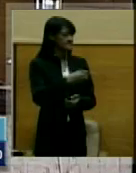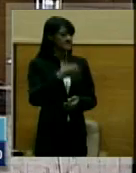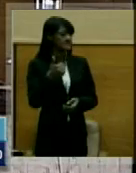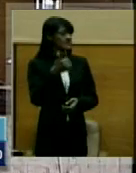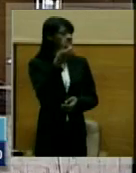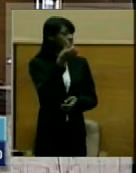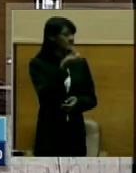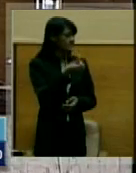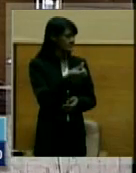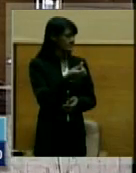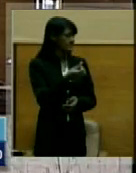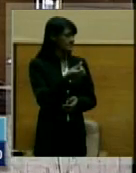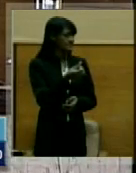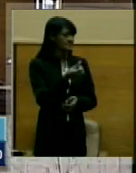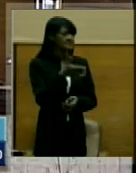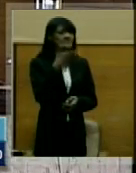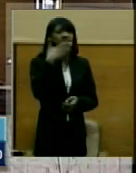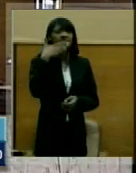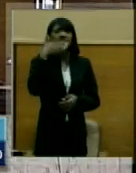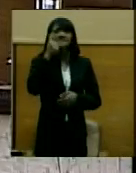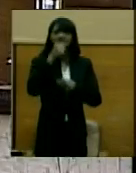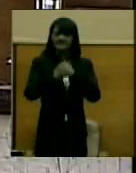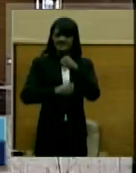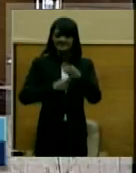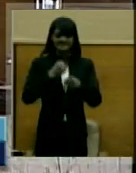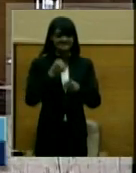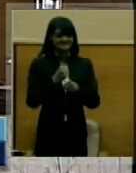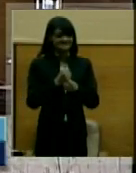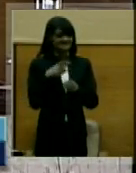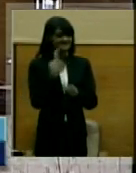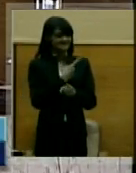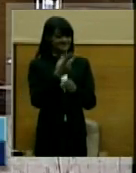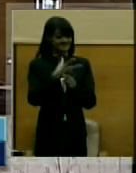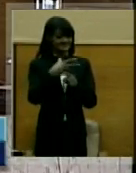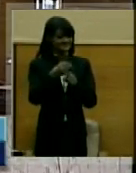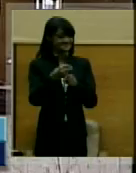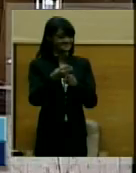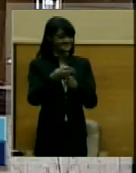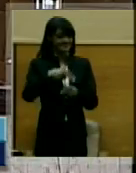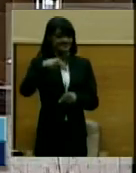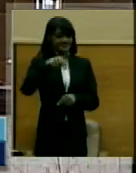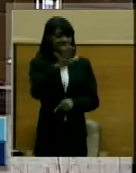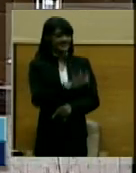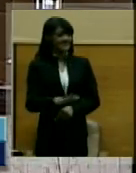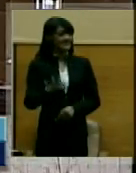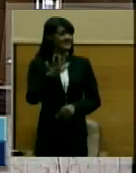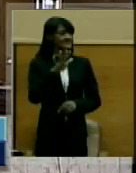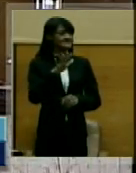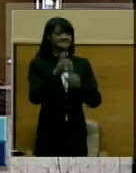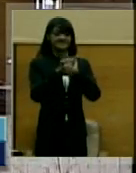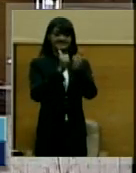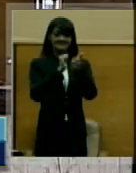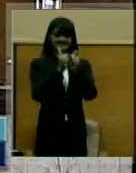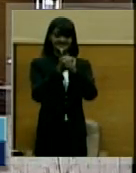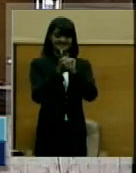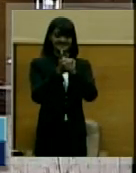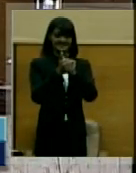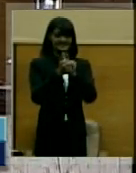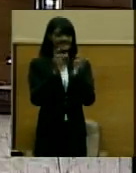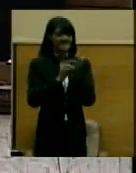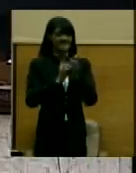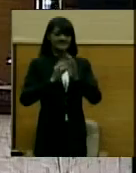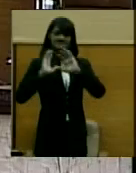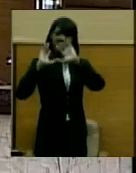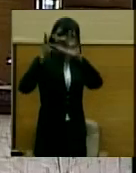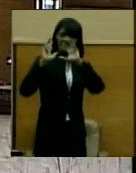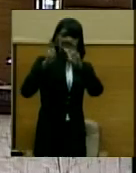2016 tinha sido nosso melhor ano. Fomos campeões no Nordeste e fomos para a elite do vôlei sentado nacional. Lá ficamos